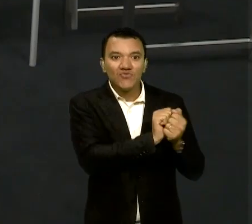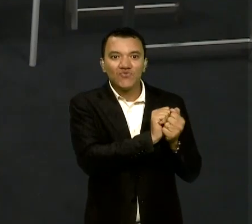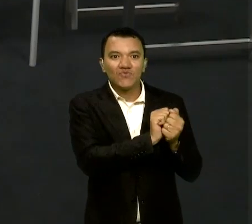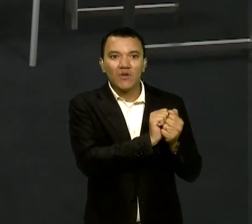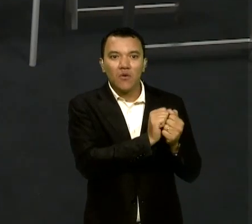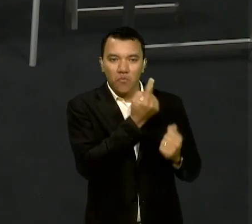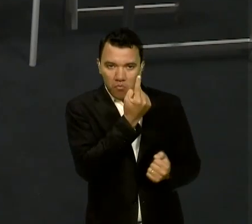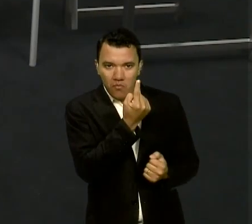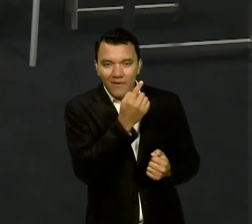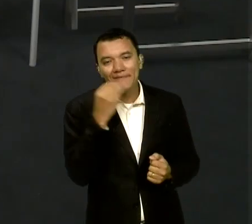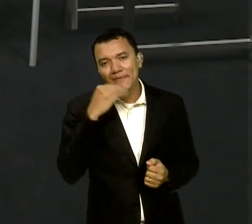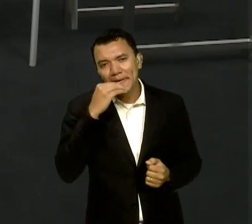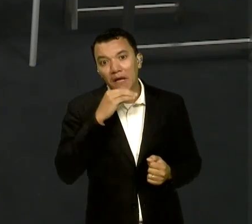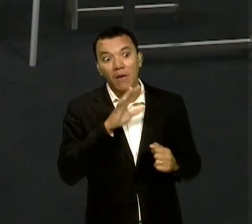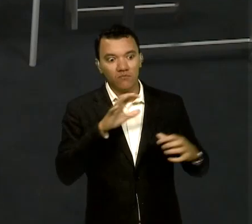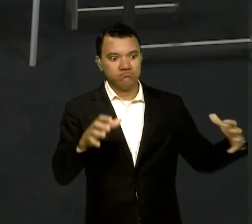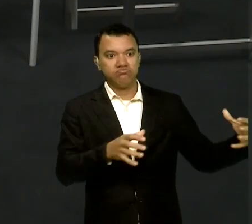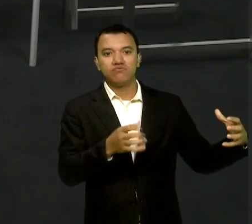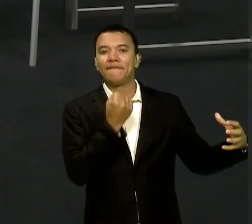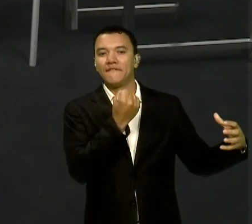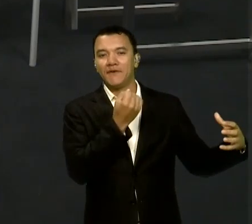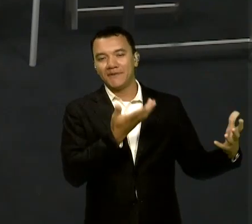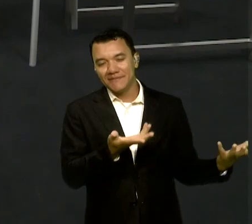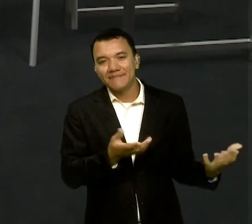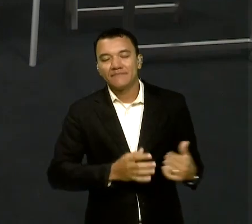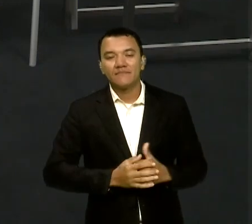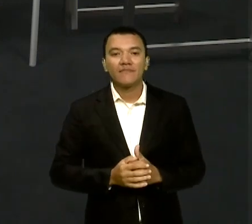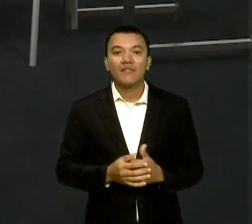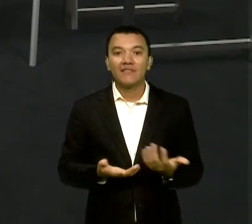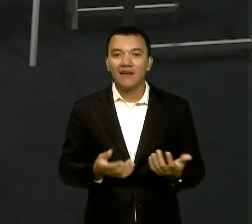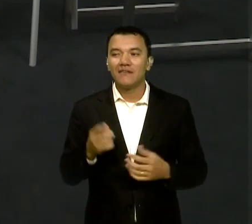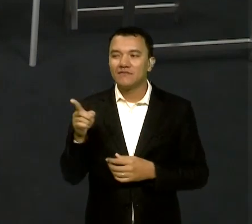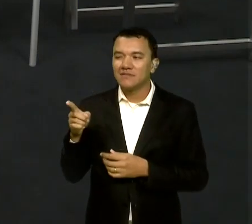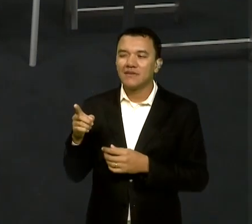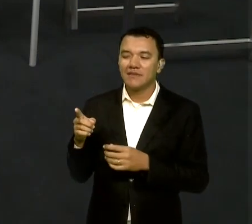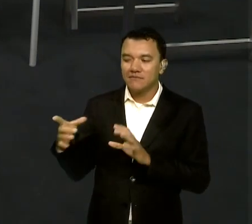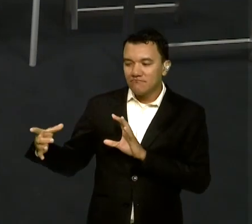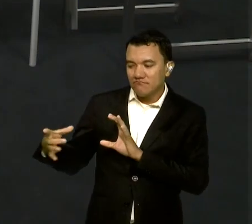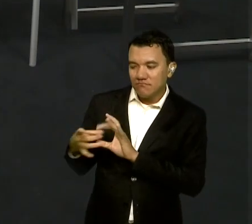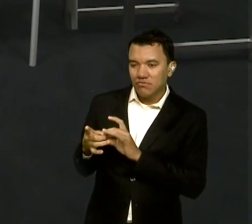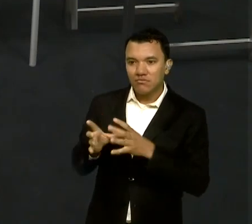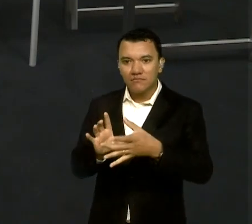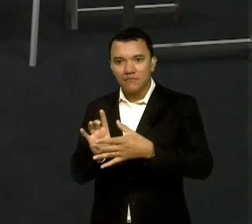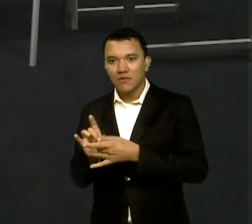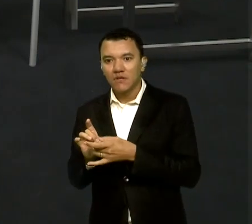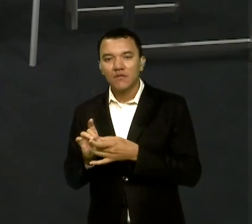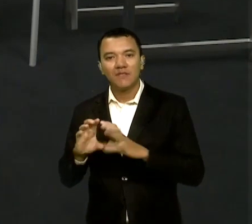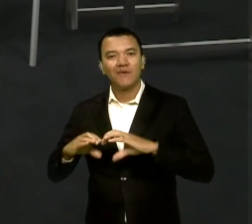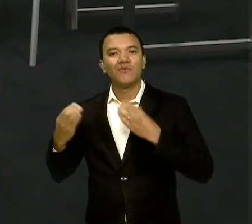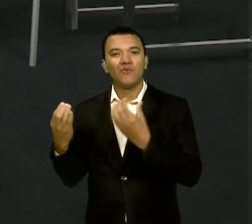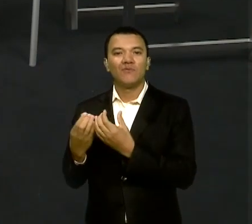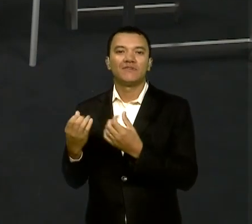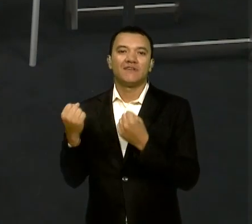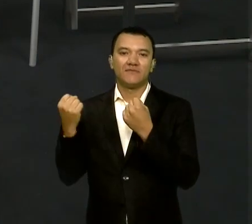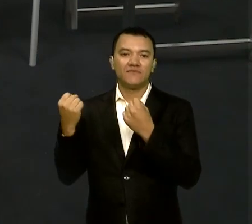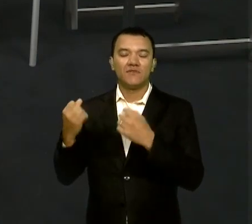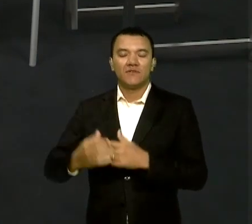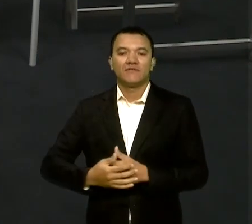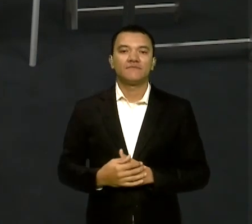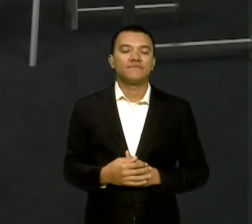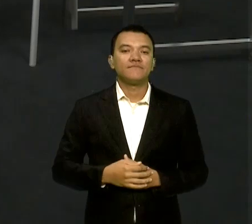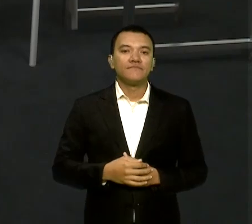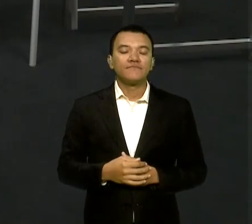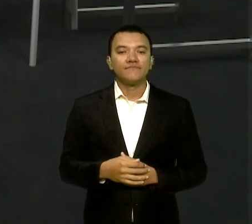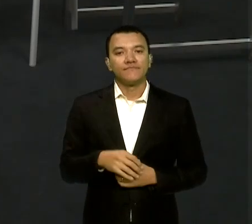têm. Exatamente. E aí vocês criam esses laços e conseguem fortalecer a comunidade que vocês estão. É, inclusive, hoje eu falei